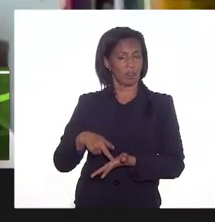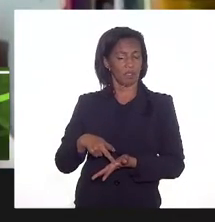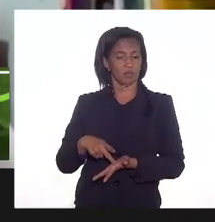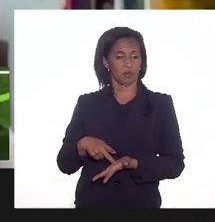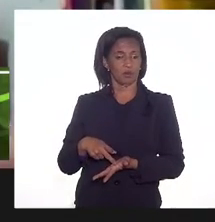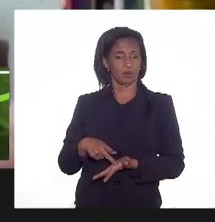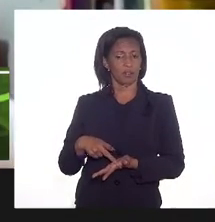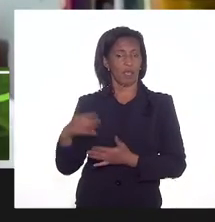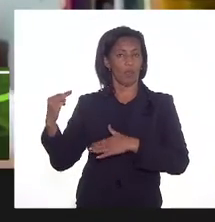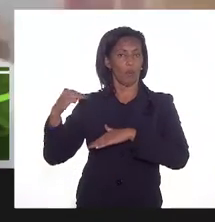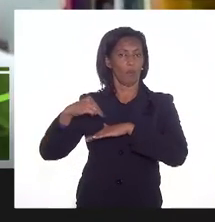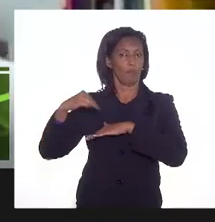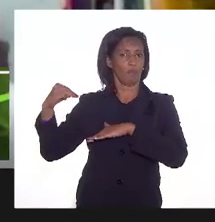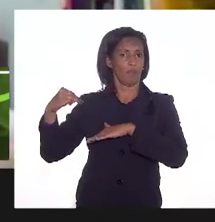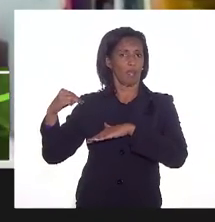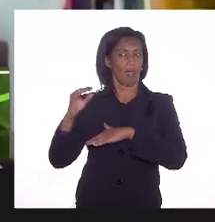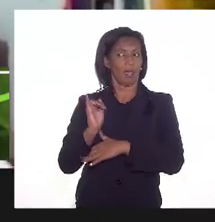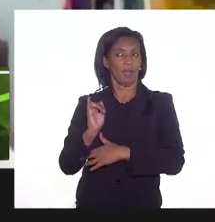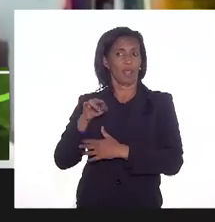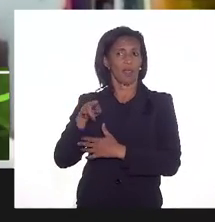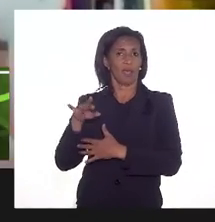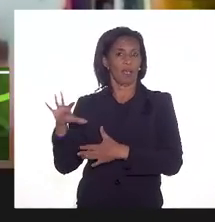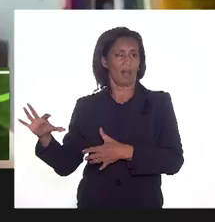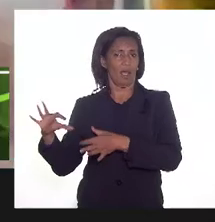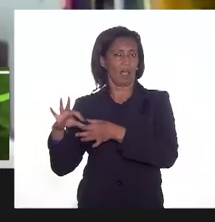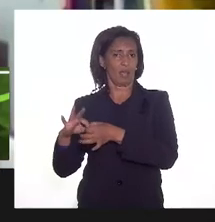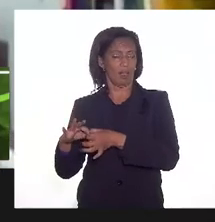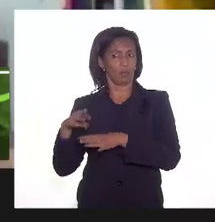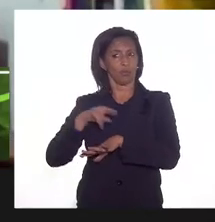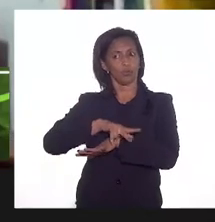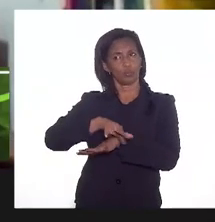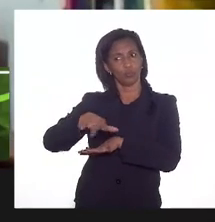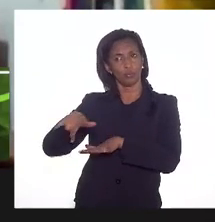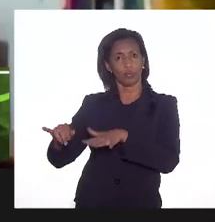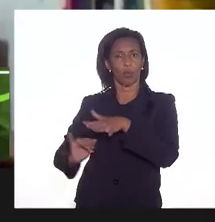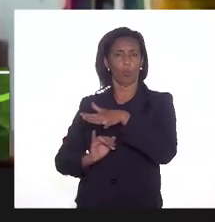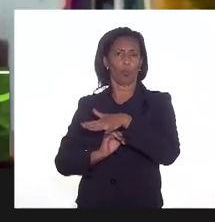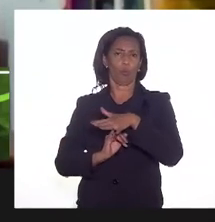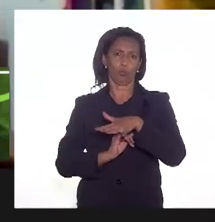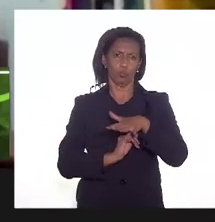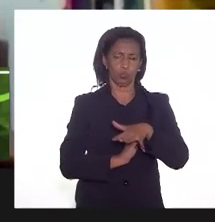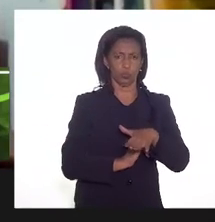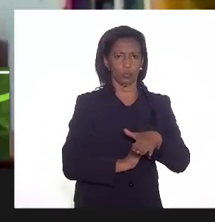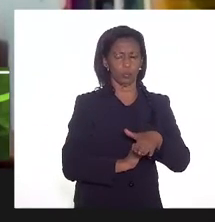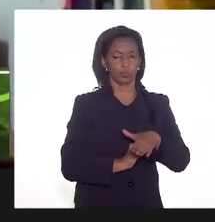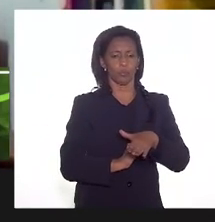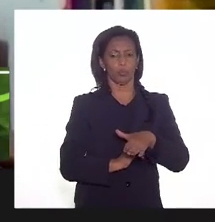um mestrado integrado entre diversas instituições é um